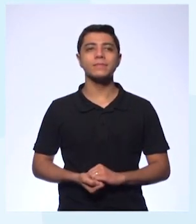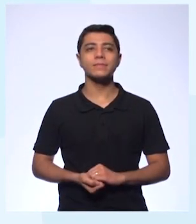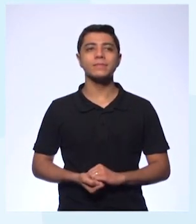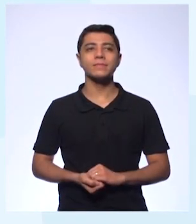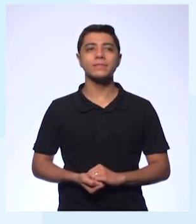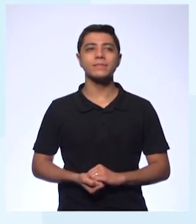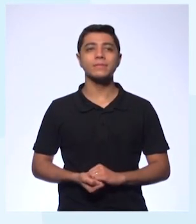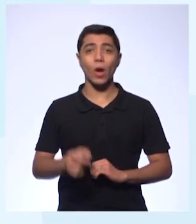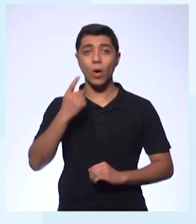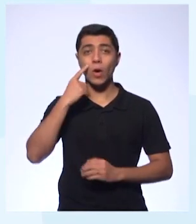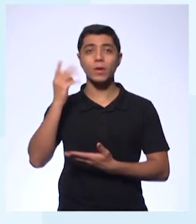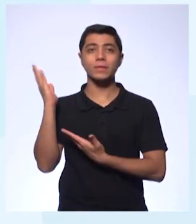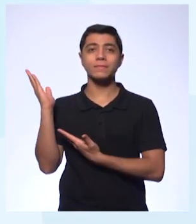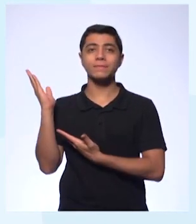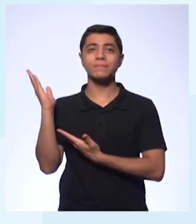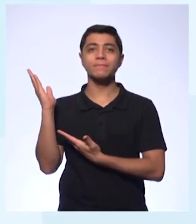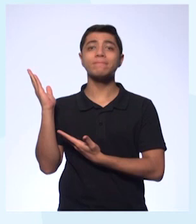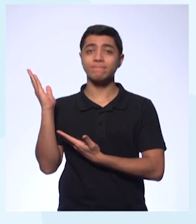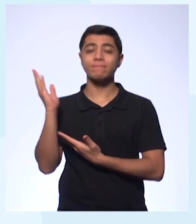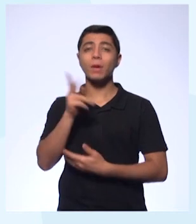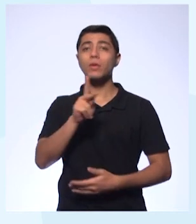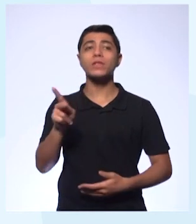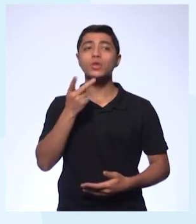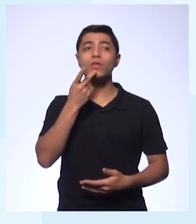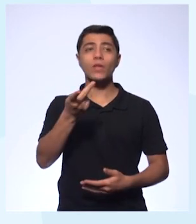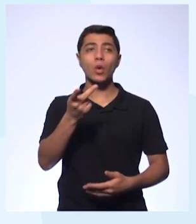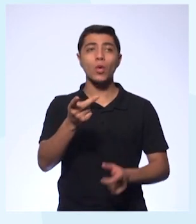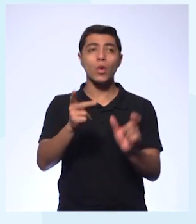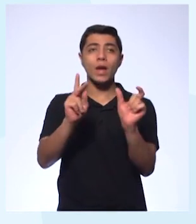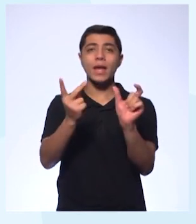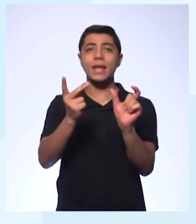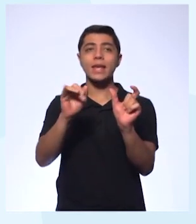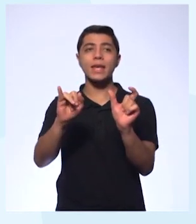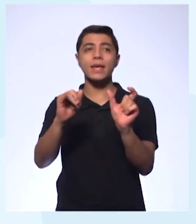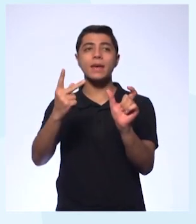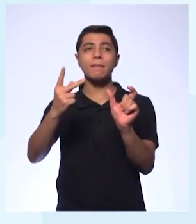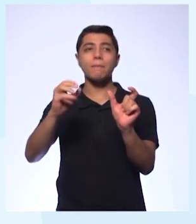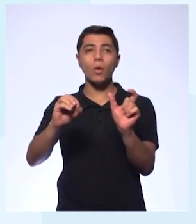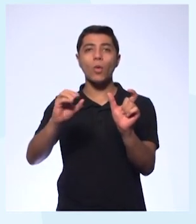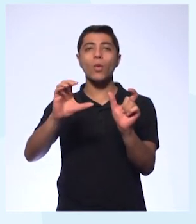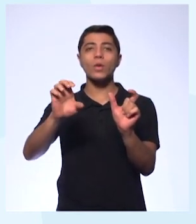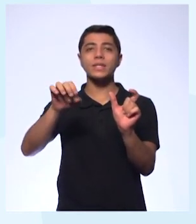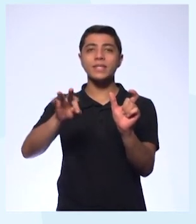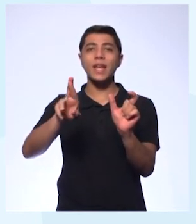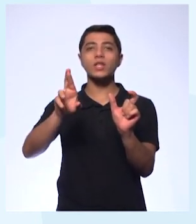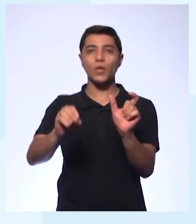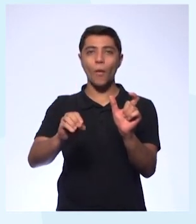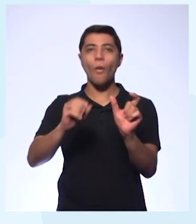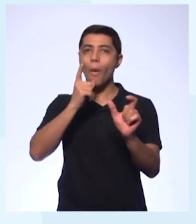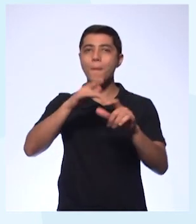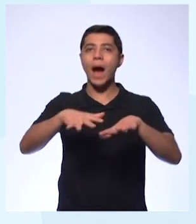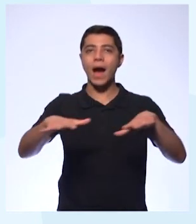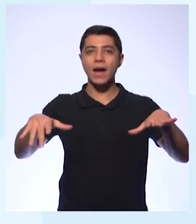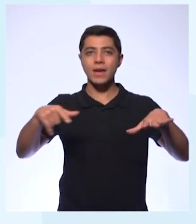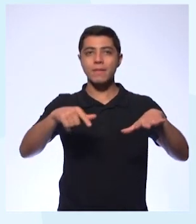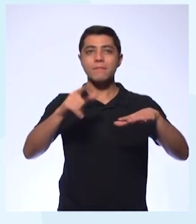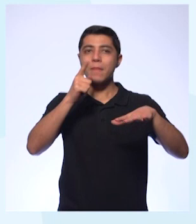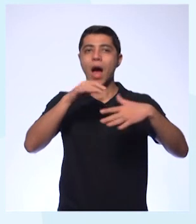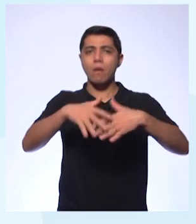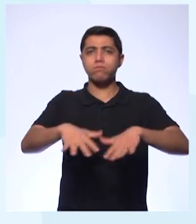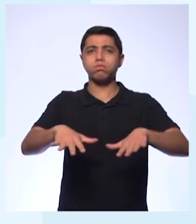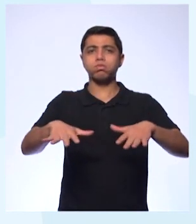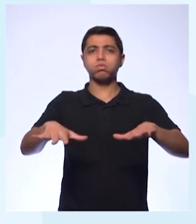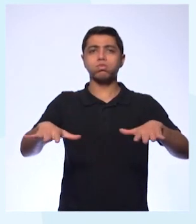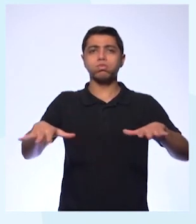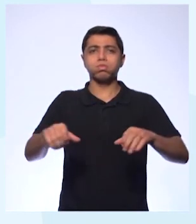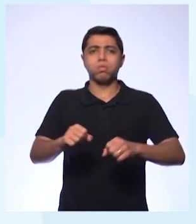Questão lá do hipocentro, né, professor Antônio? Isso, aí vocês vão prestar atenção, aí vão ver que a imagem, as ondas, né, porque isso aí é uma propagação das ondas